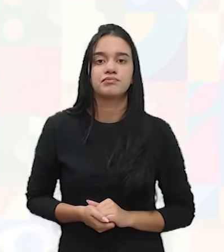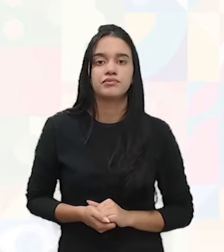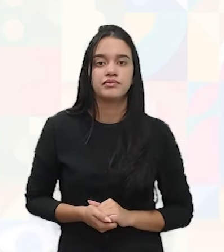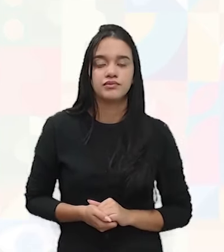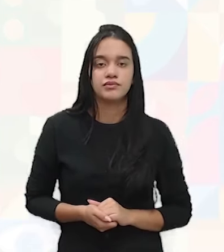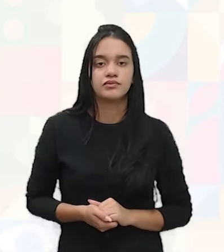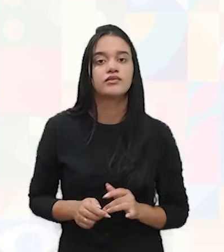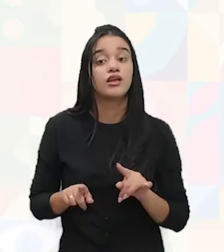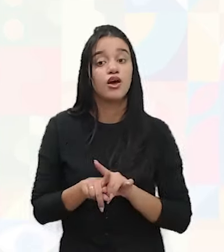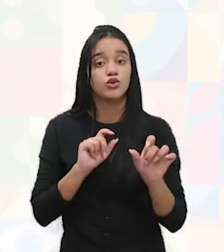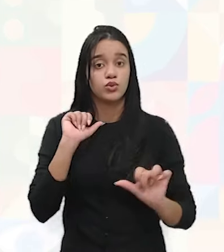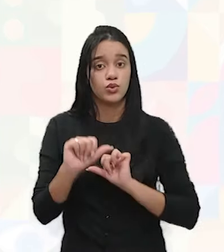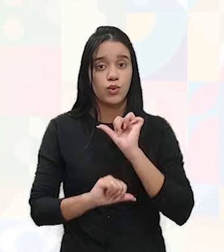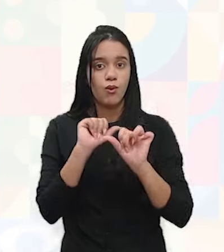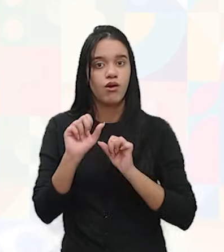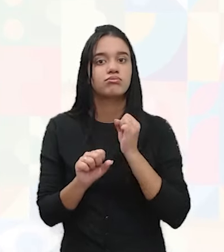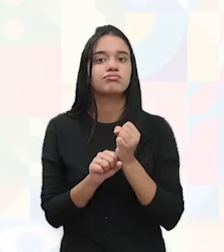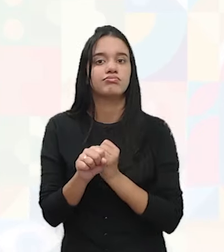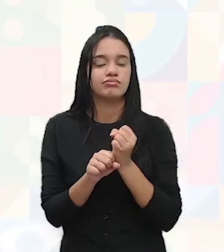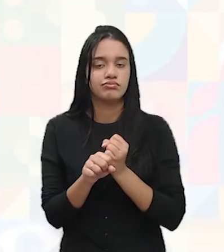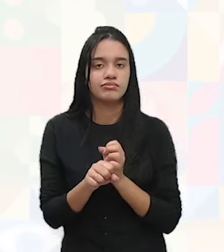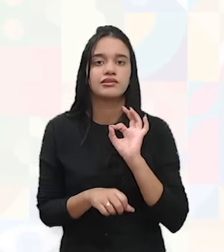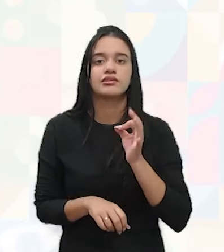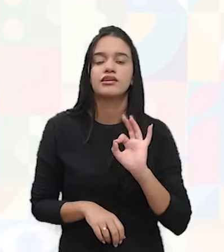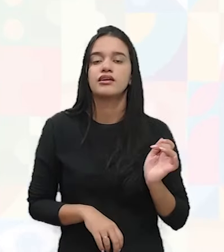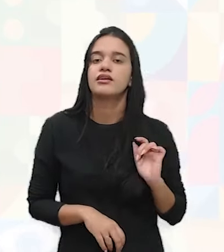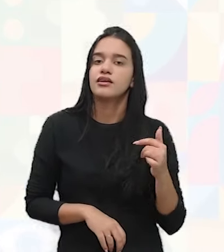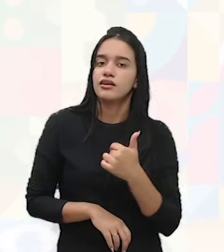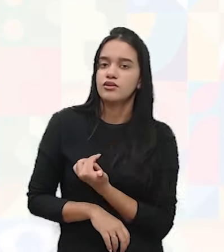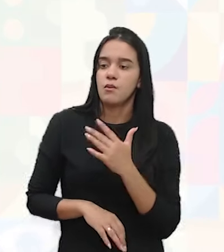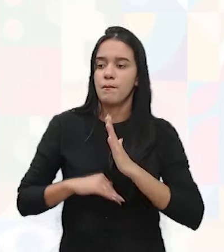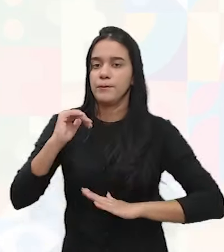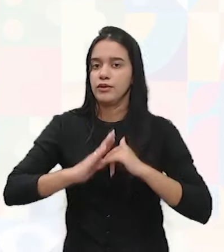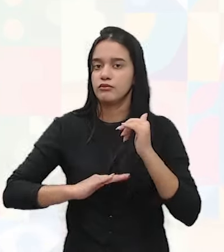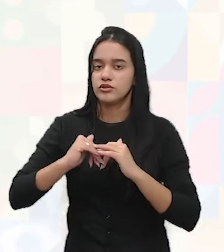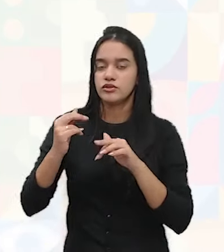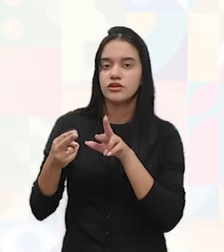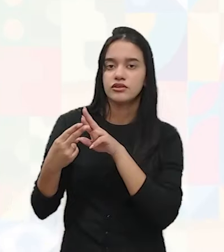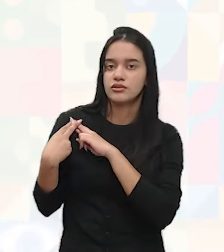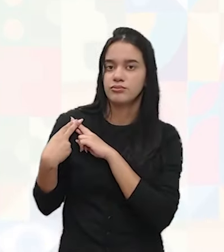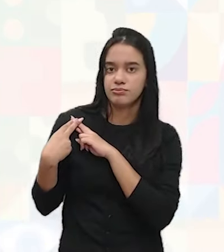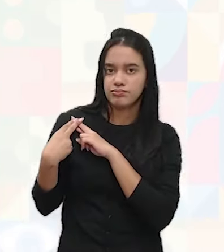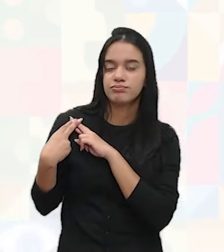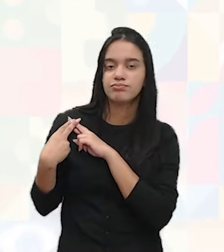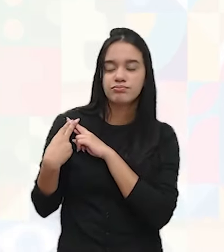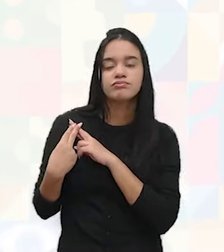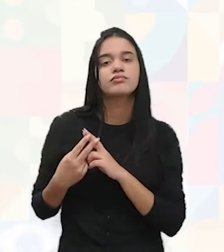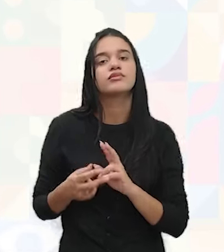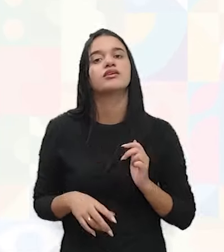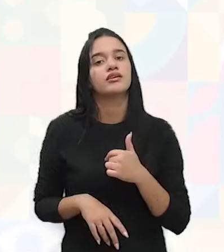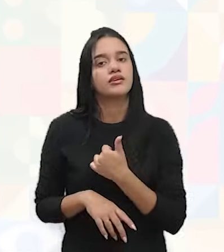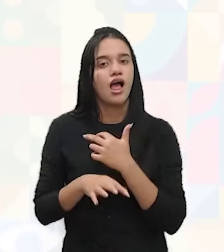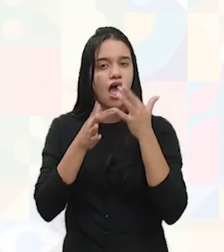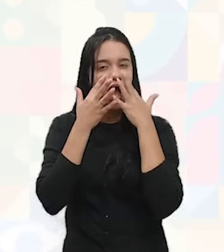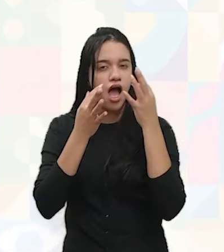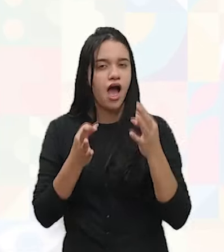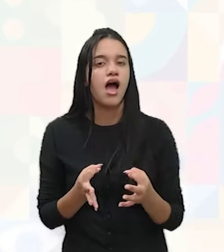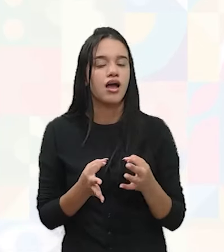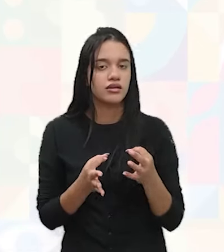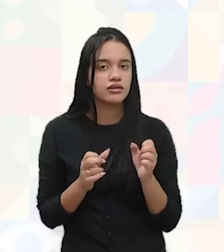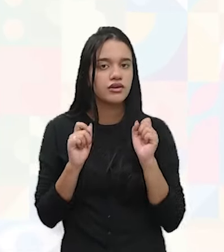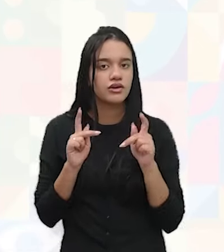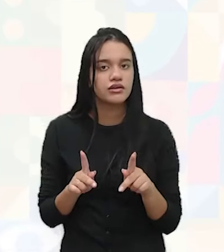deve ser trocado a cada ano né E nós como profissionais responsáveis pela inspeção devemos ficar bem atento né a